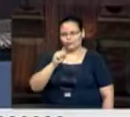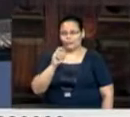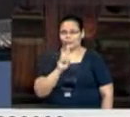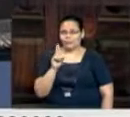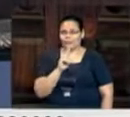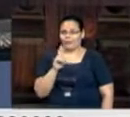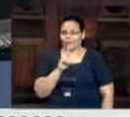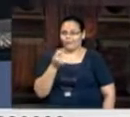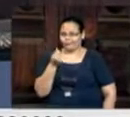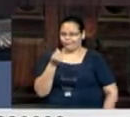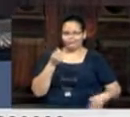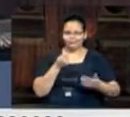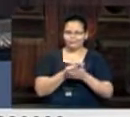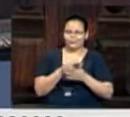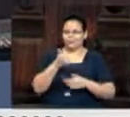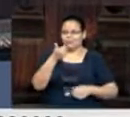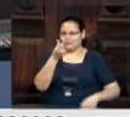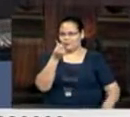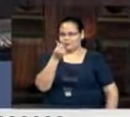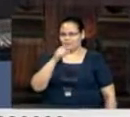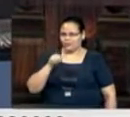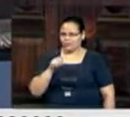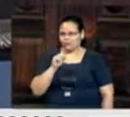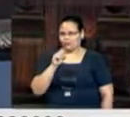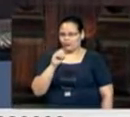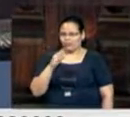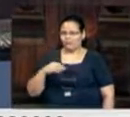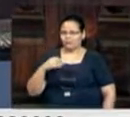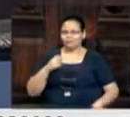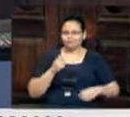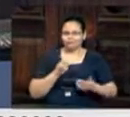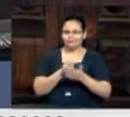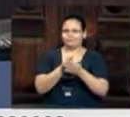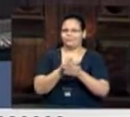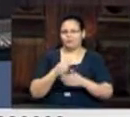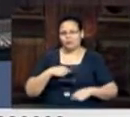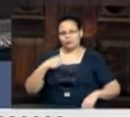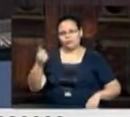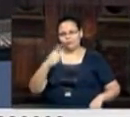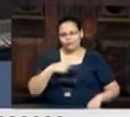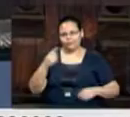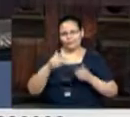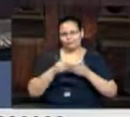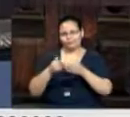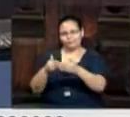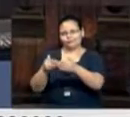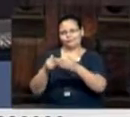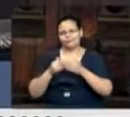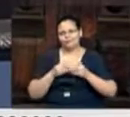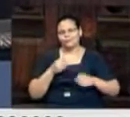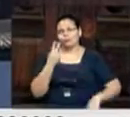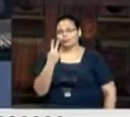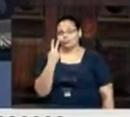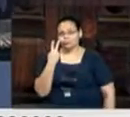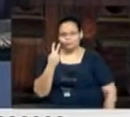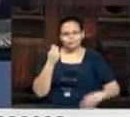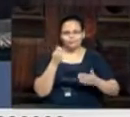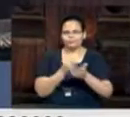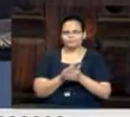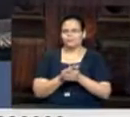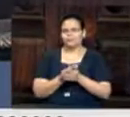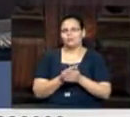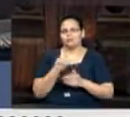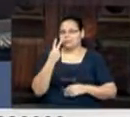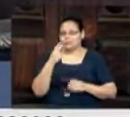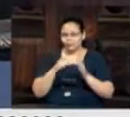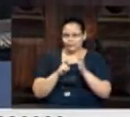R$18, 16,80, salvo engano, de passagem de ida e de volta diariamente, 2 passagens, 5 vezes